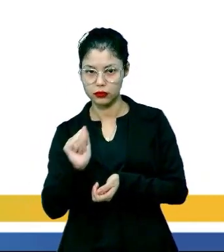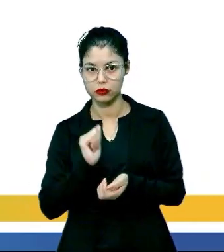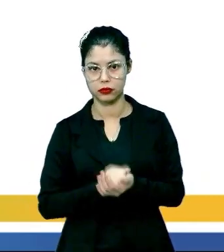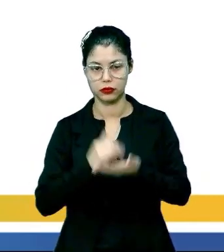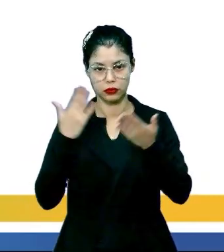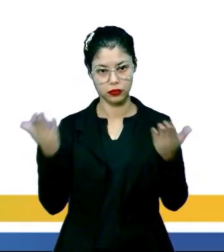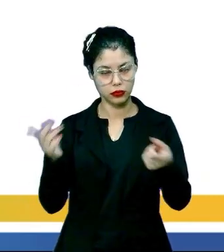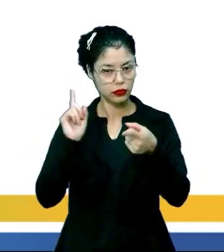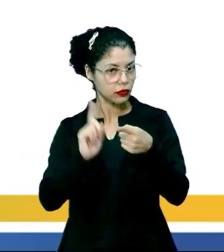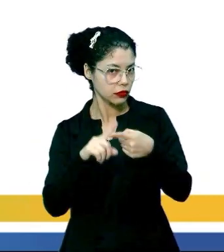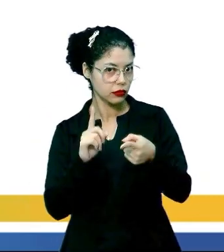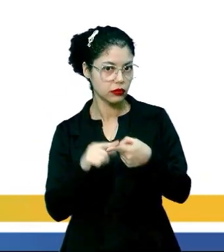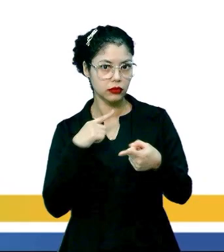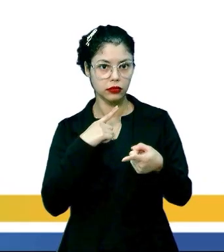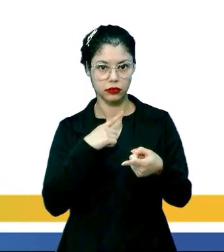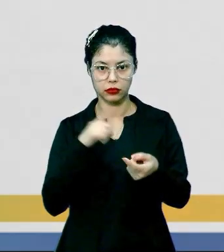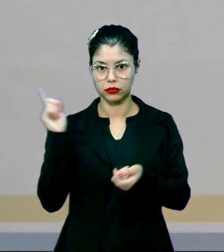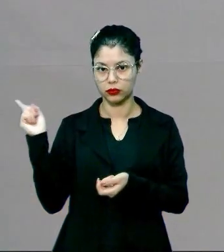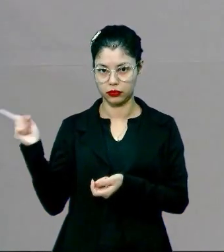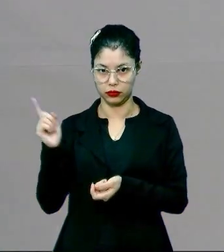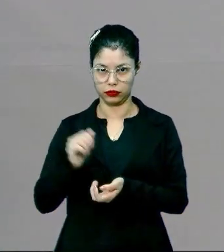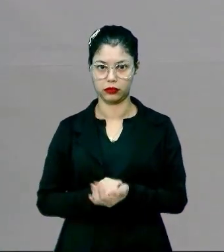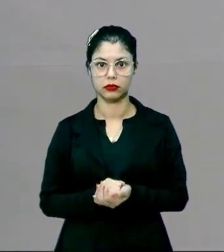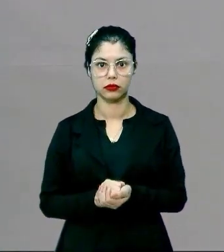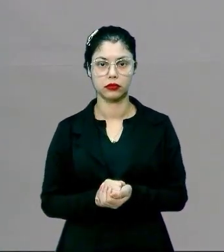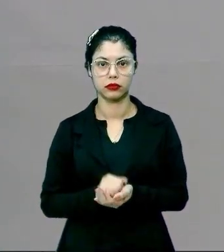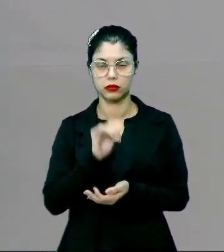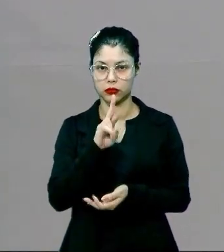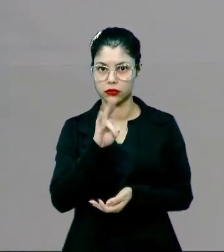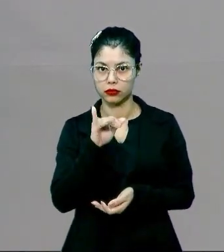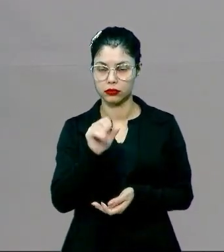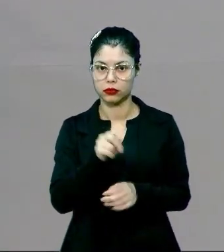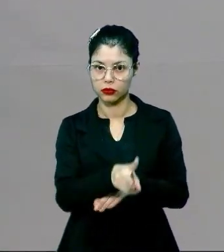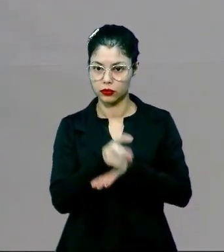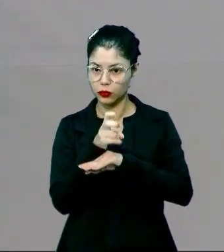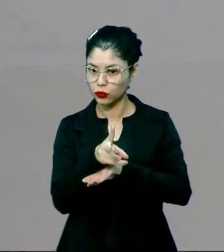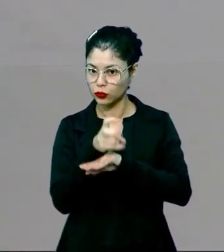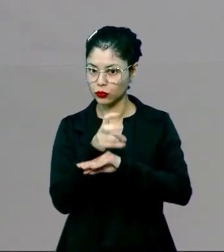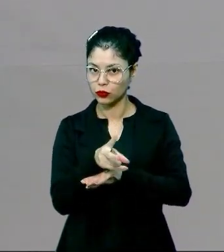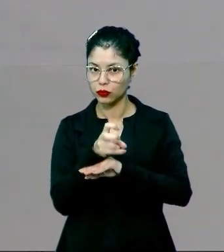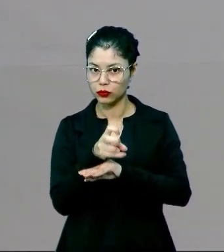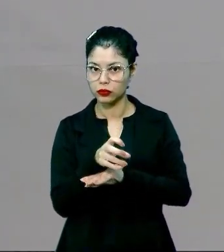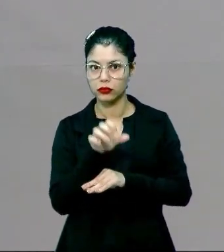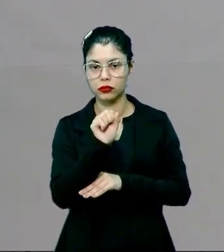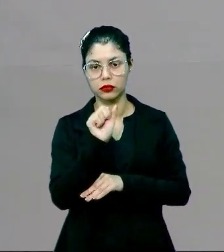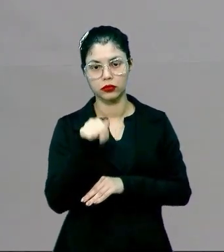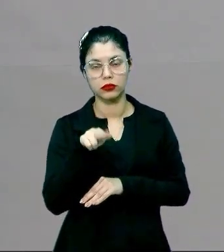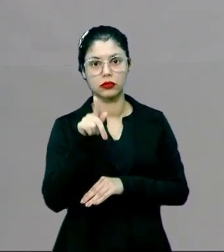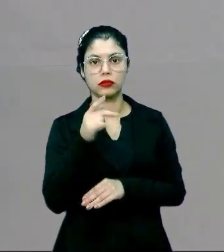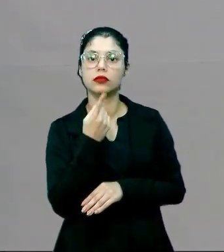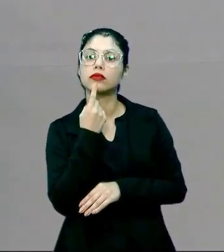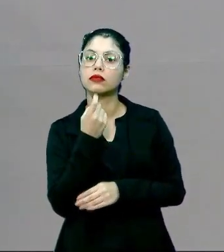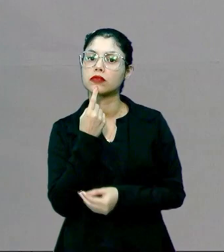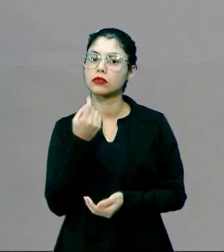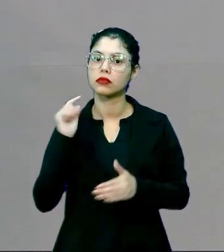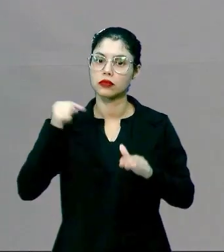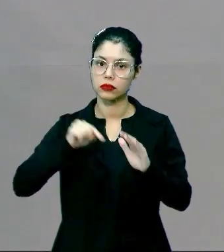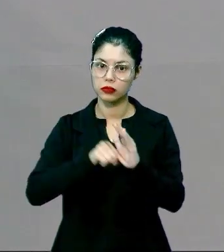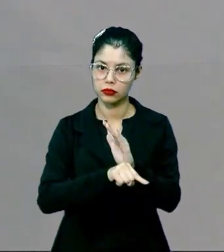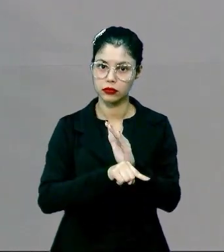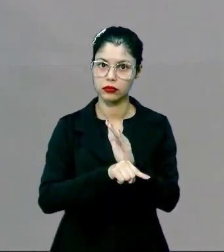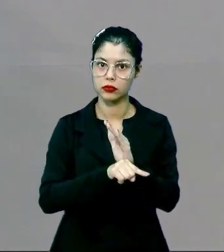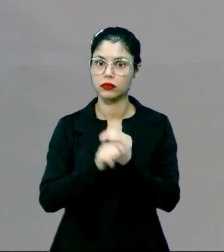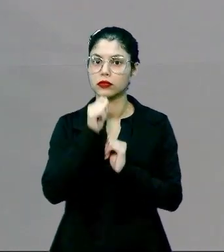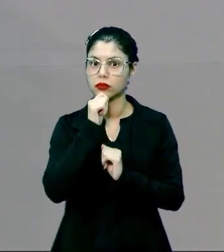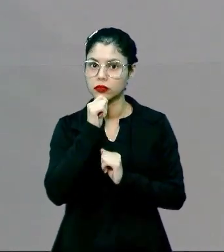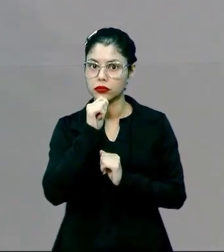tá? Então, por que que tem essa artéria e a veia? Porque o rim vai filtrar o sangue. Então, ele entra pela